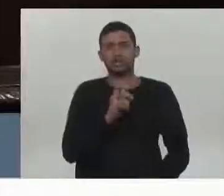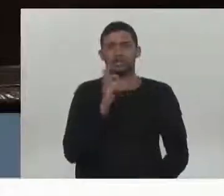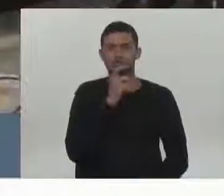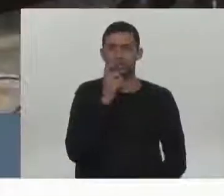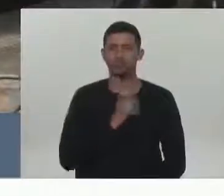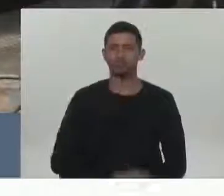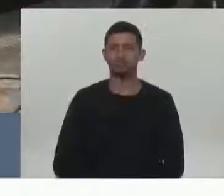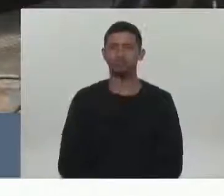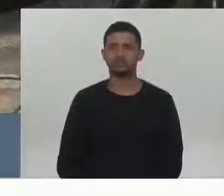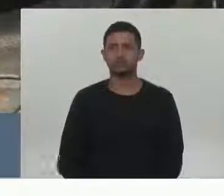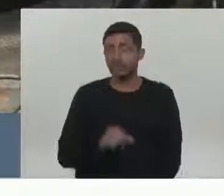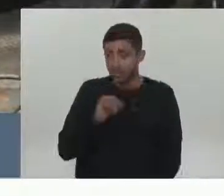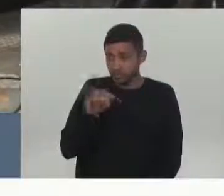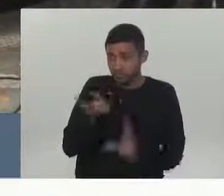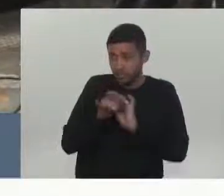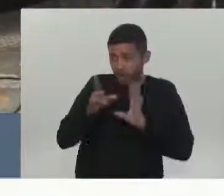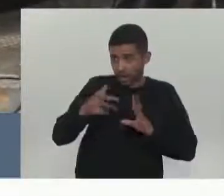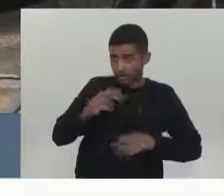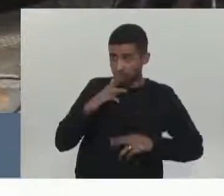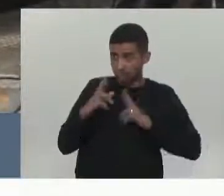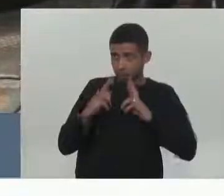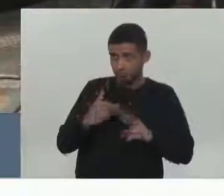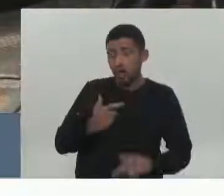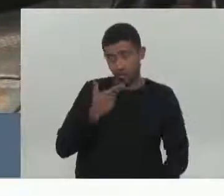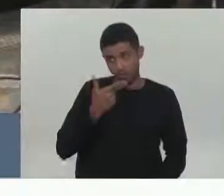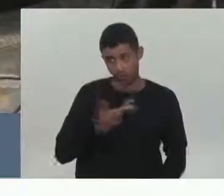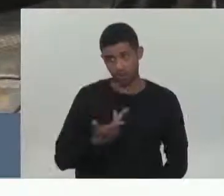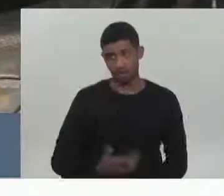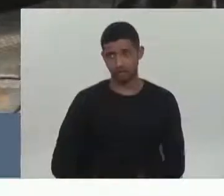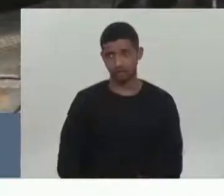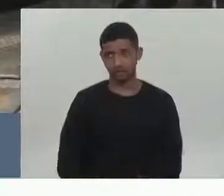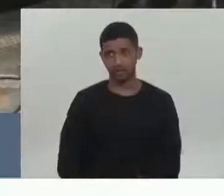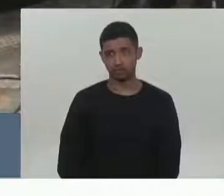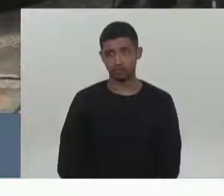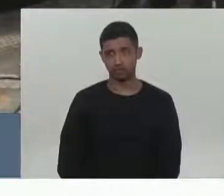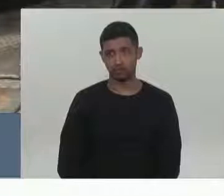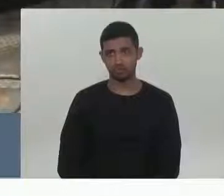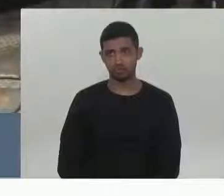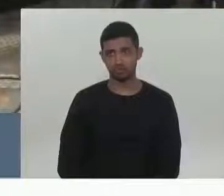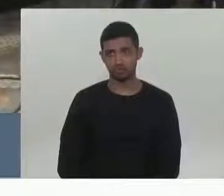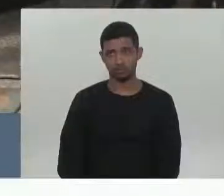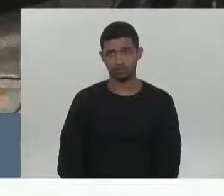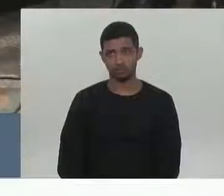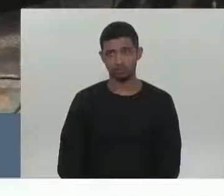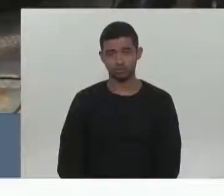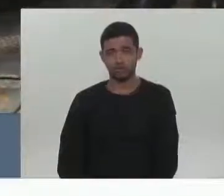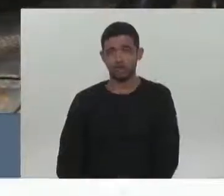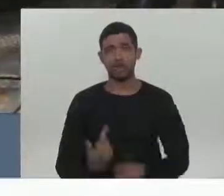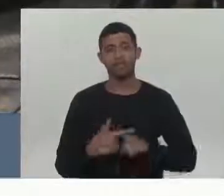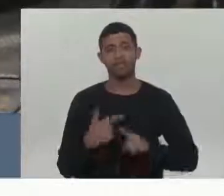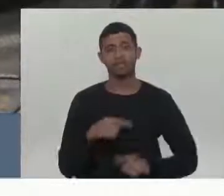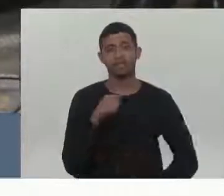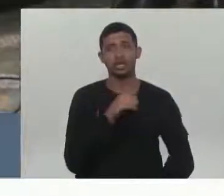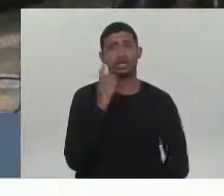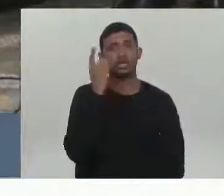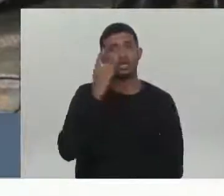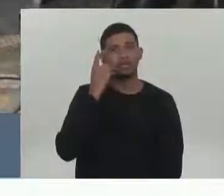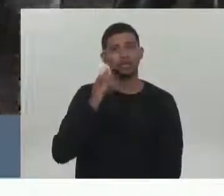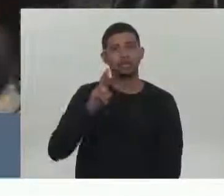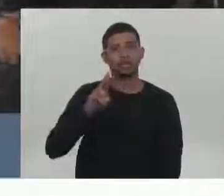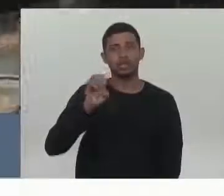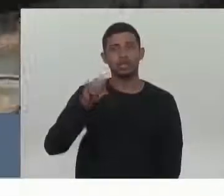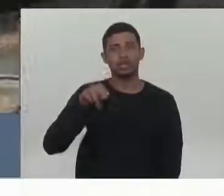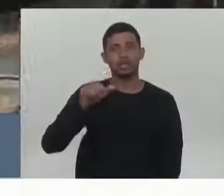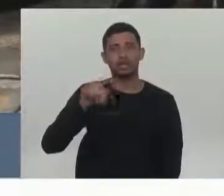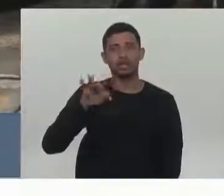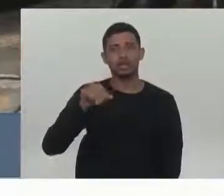Vossa Excelência me permitir responder esse aspecto, fui eu que falei isso, em cima de uma discussão Porque a deputada Renata disse há pouco que o